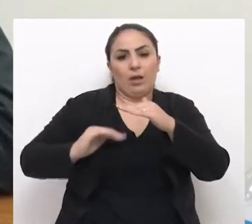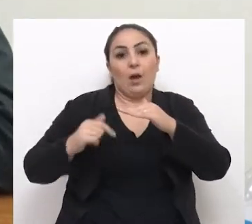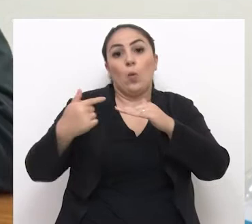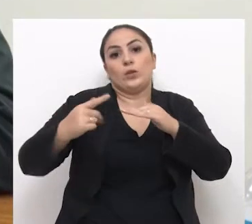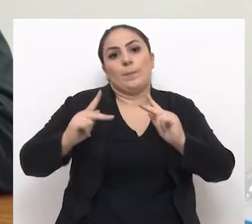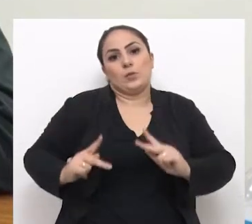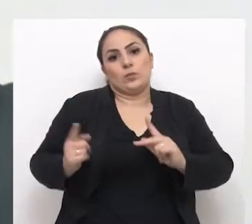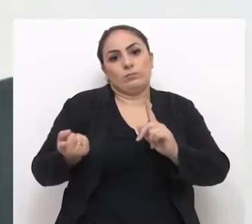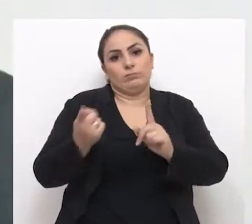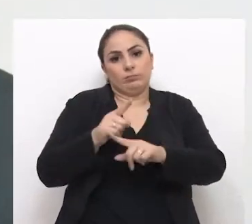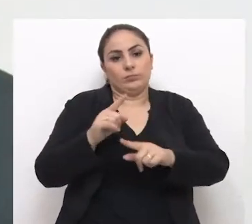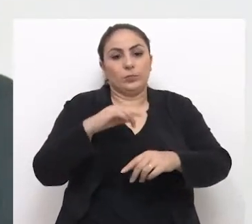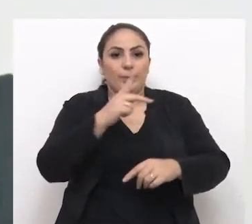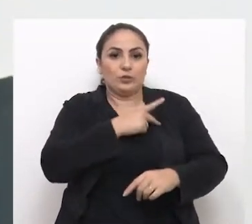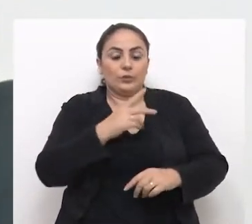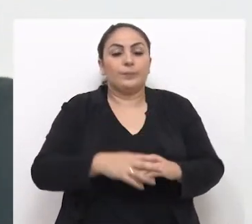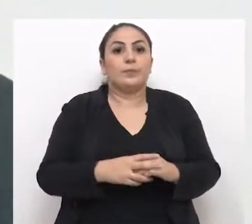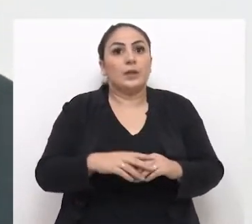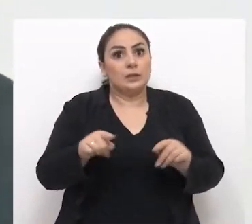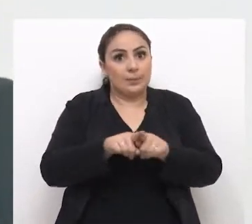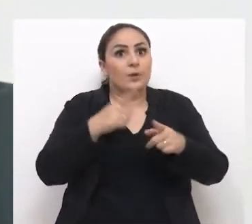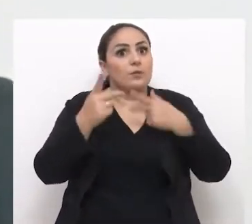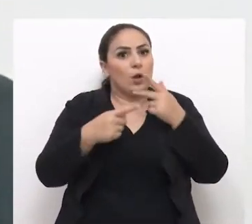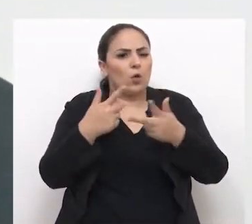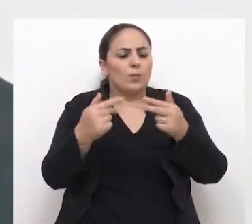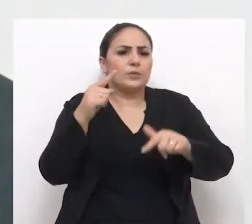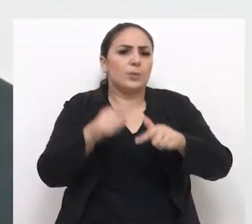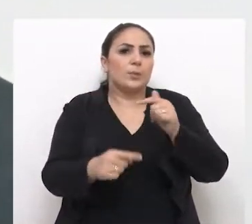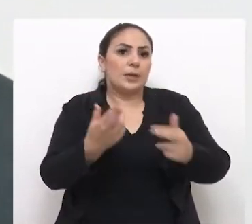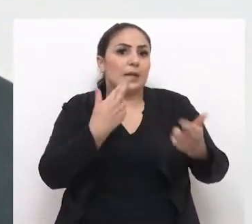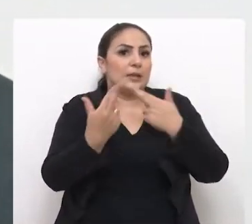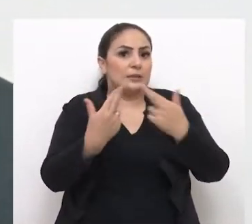os adversários. Ele ainda comentou algumas